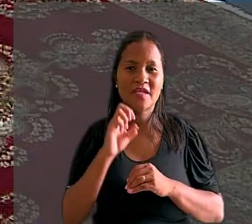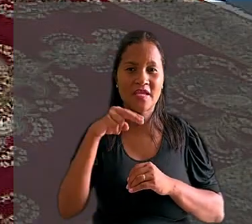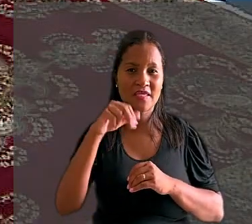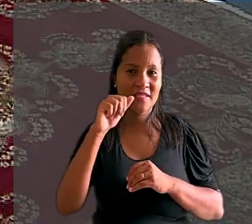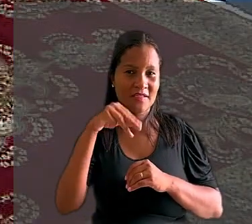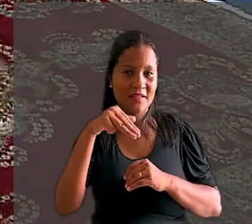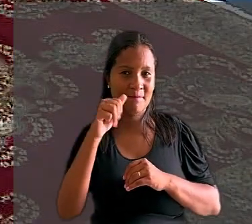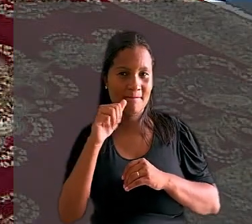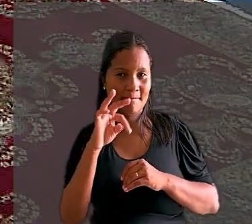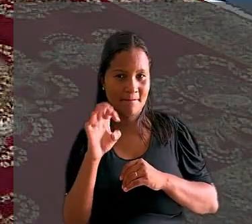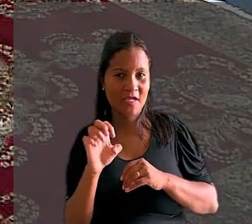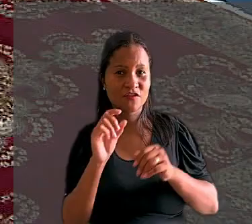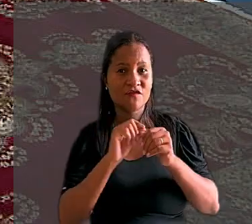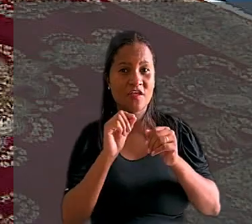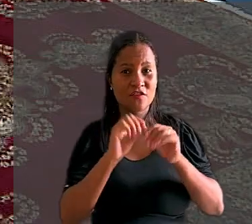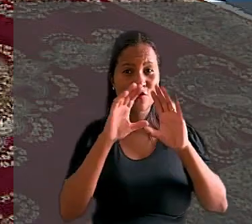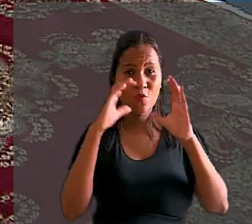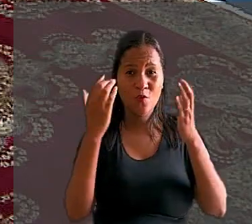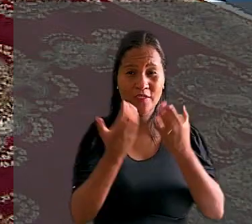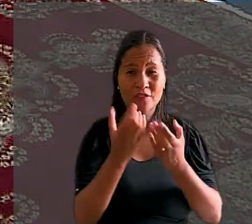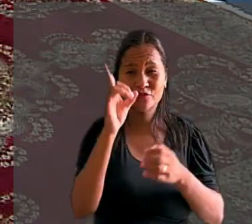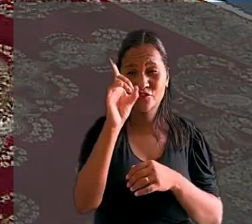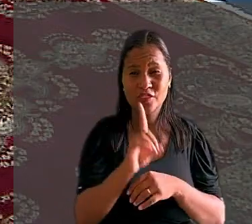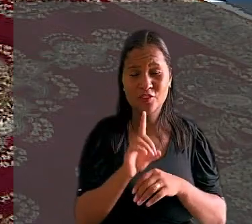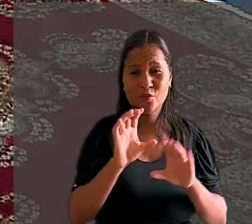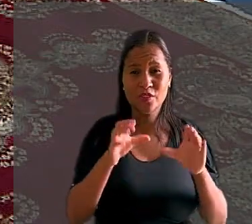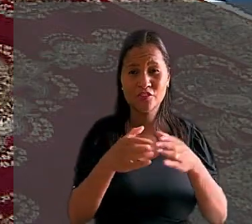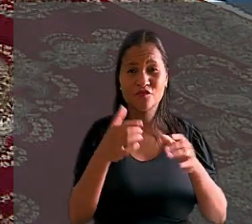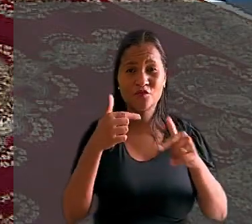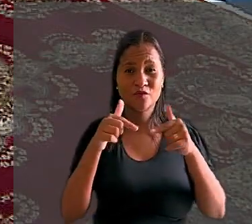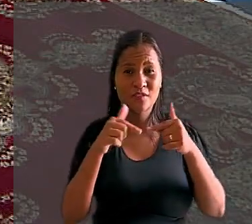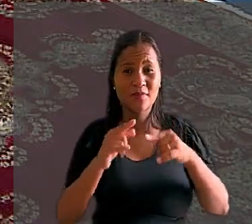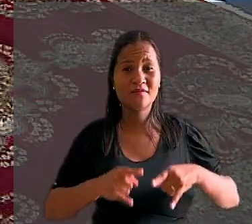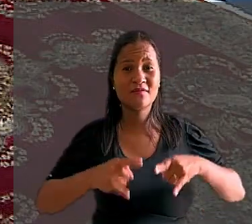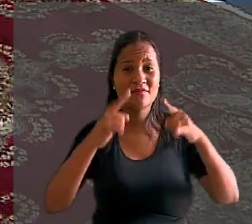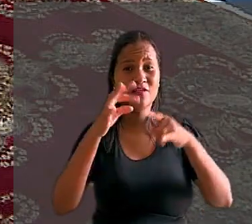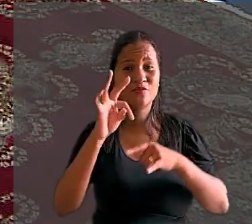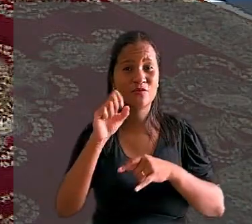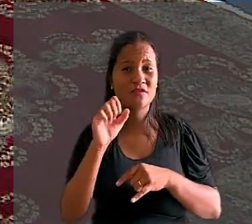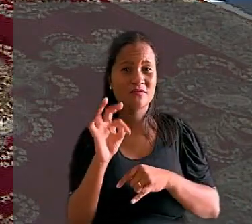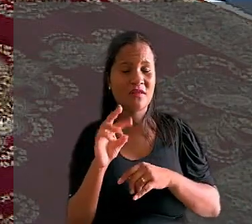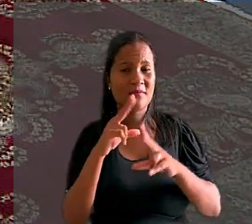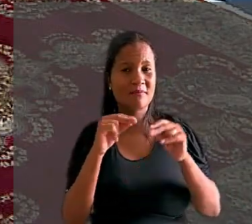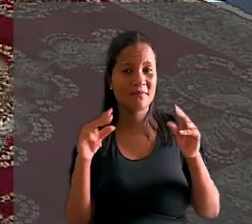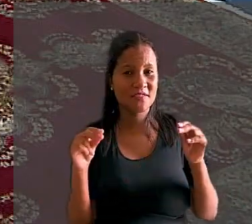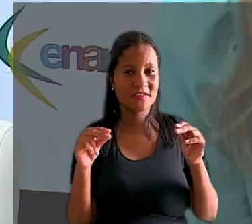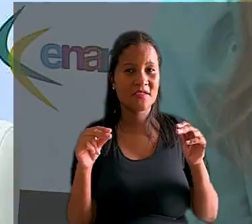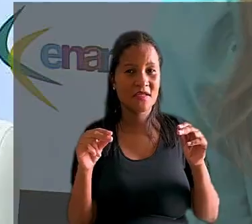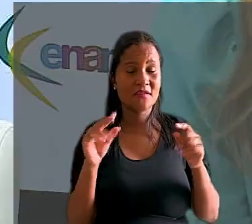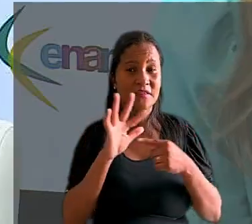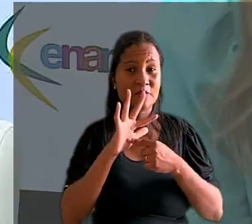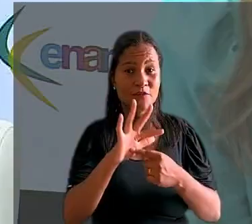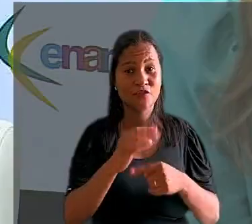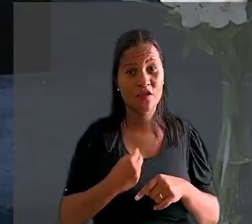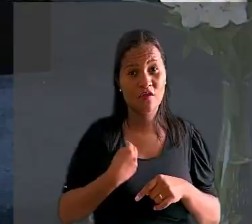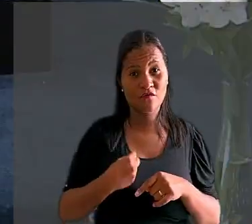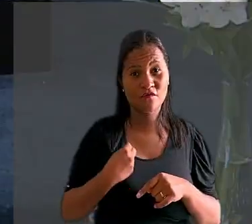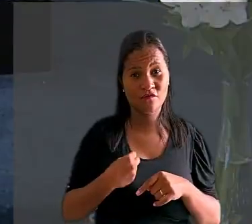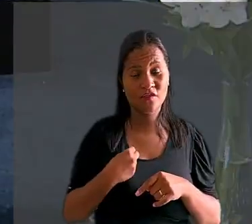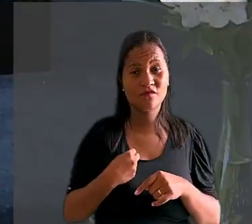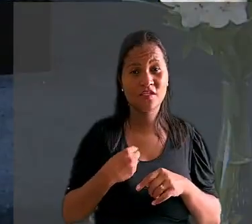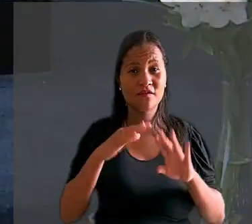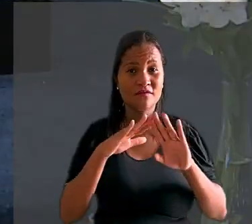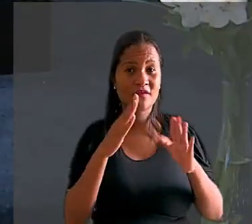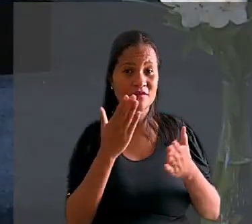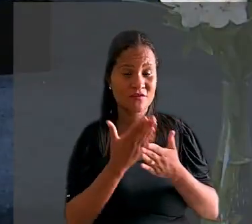A ENAMAT realizou ainda o Congresso de Direito Coletivo do Trabalho na sede do TST em Brasília. Transmitido ao vivo pelo